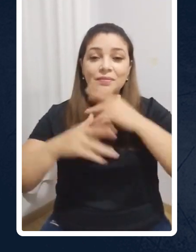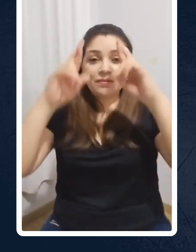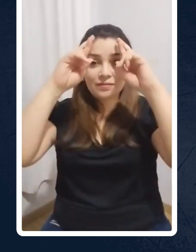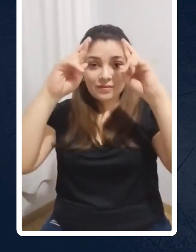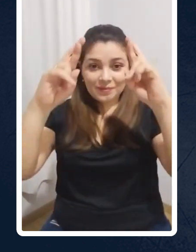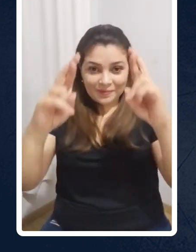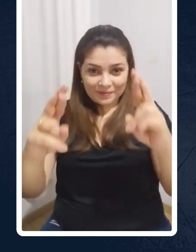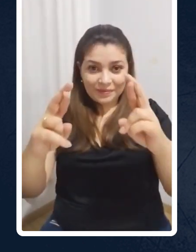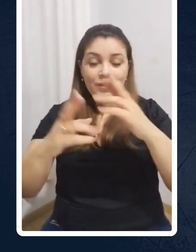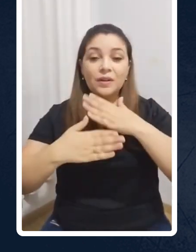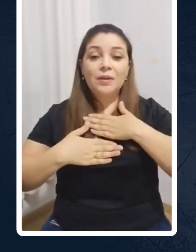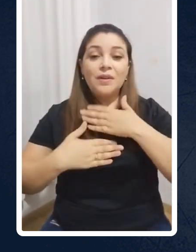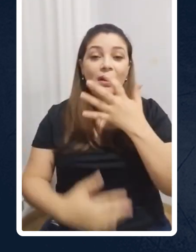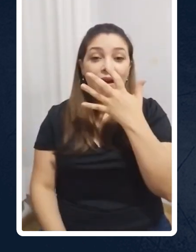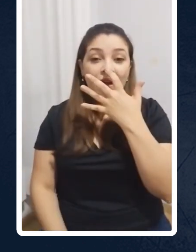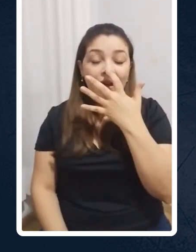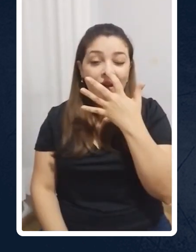Reuni nessa noite